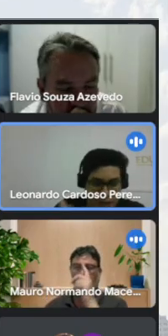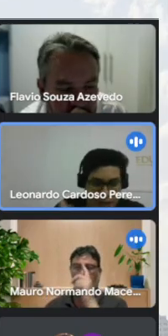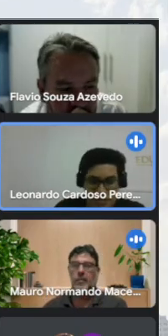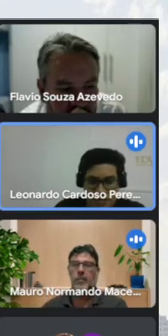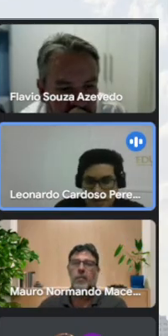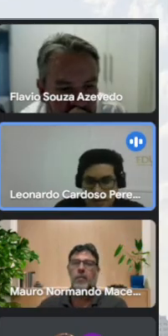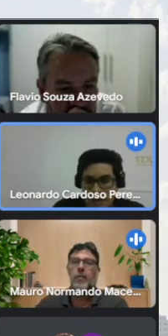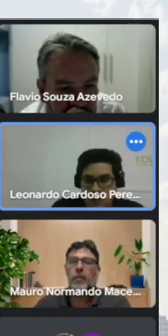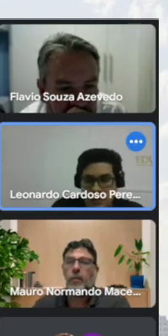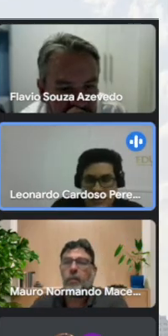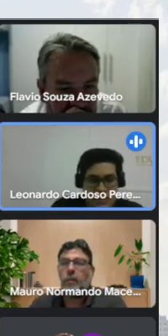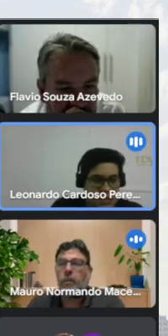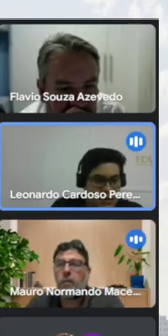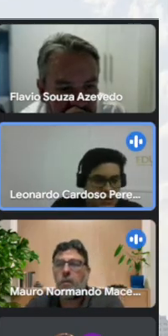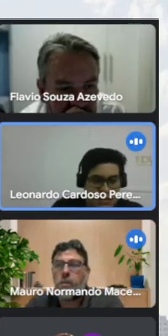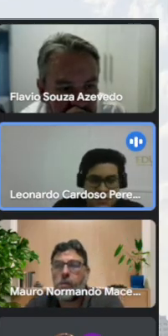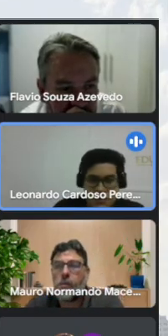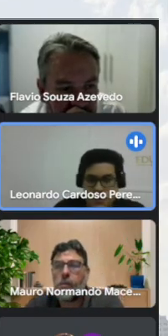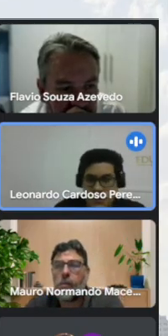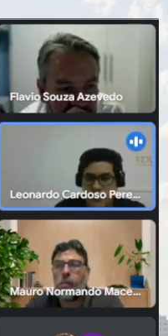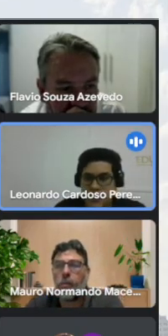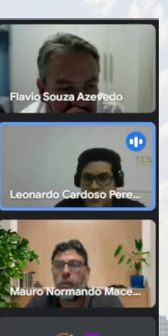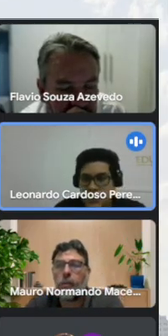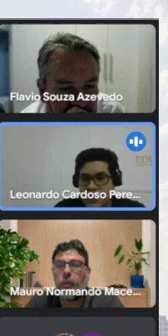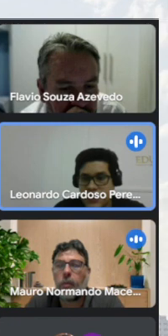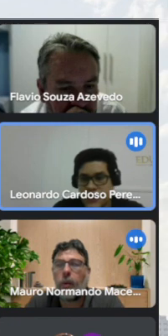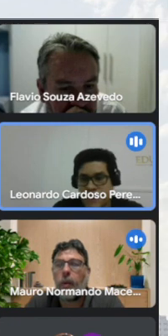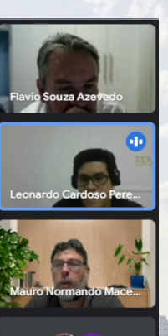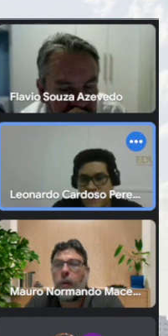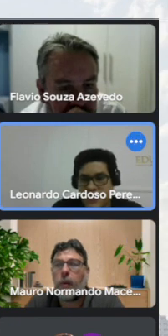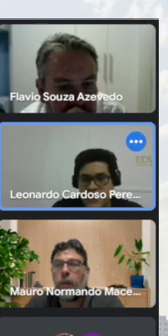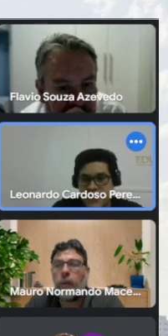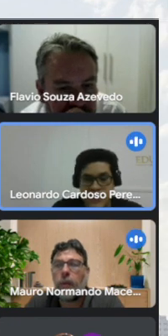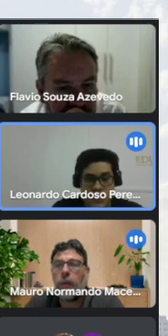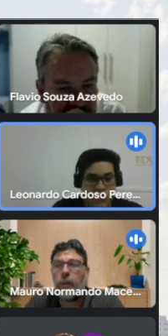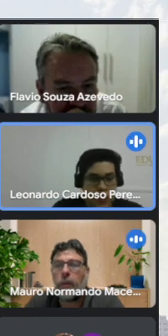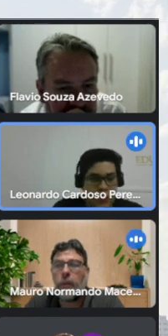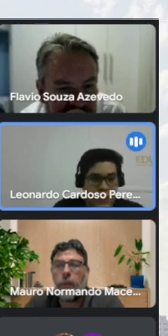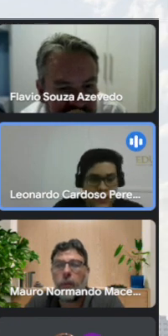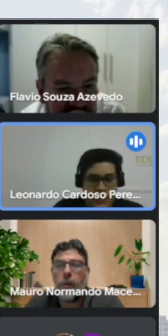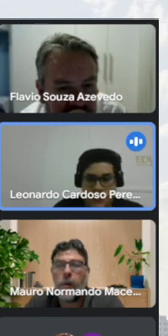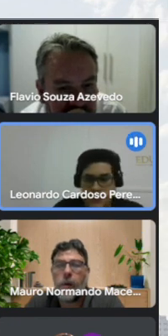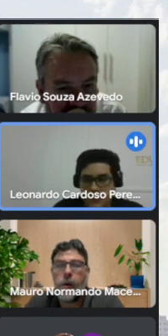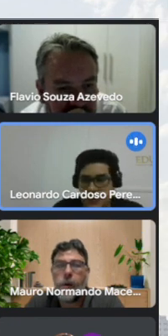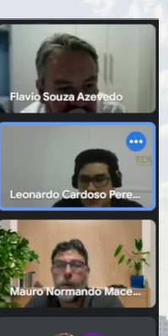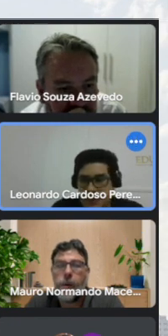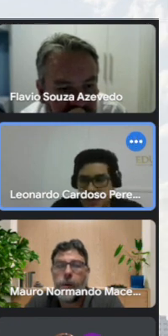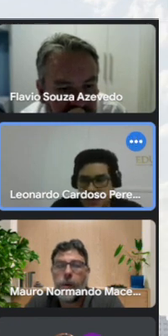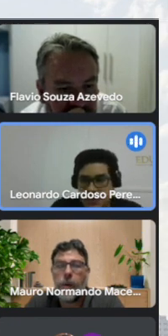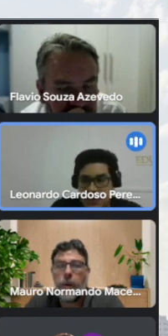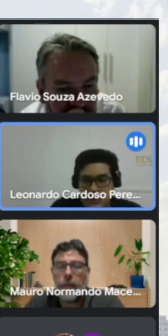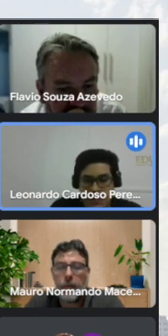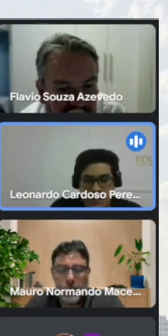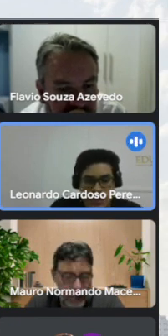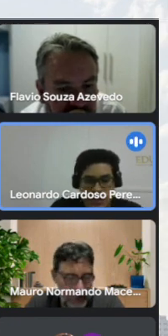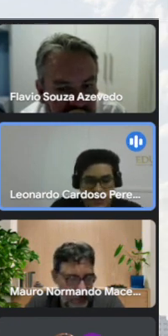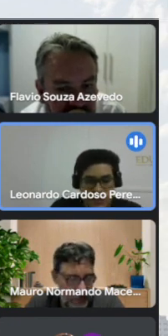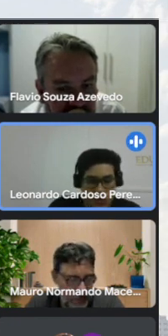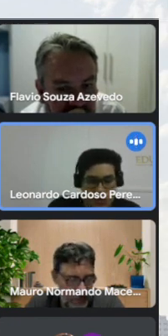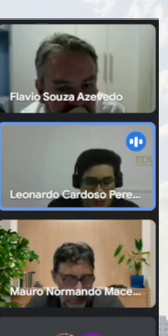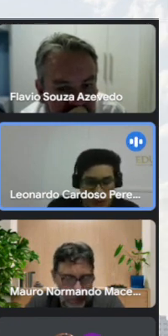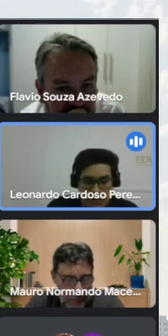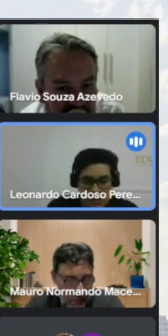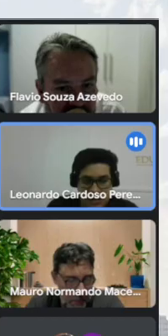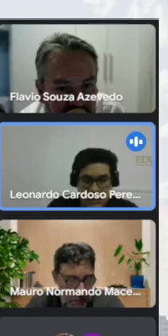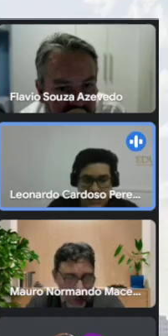em outros países, né, utiliza esses princípios para implementar, né, esse sistema de forma adaptada. E aí eu queria saber,